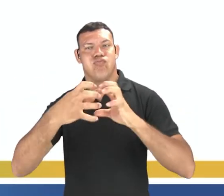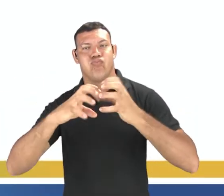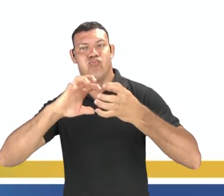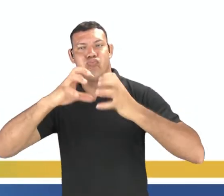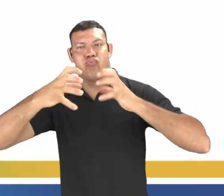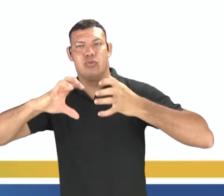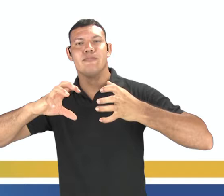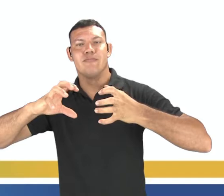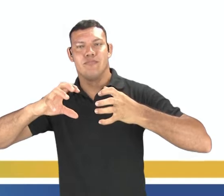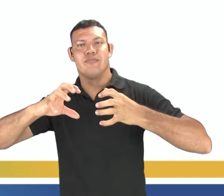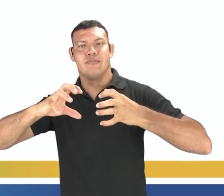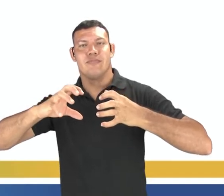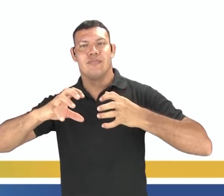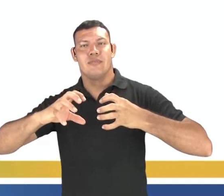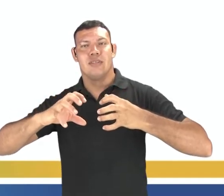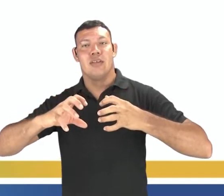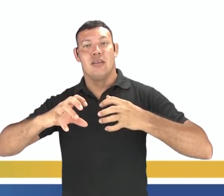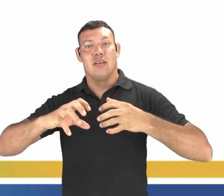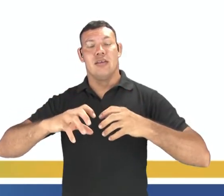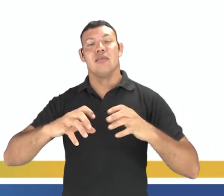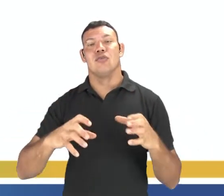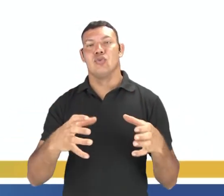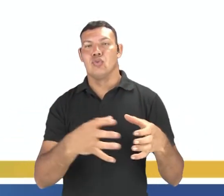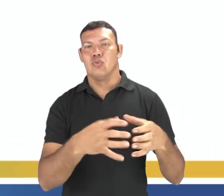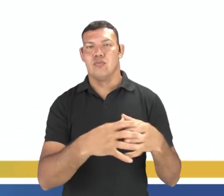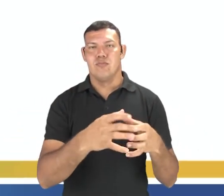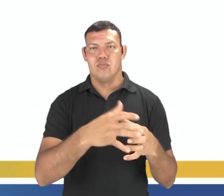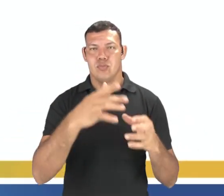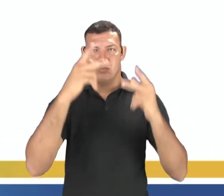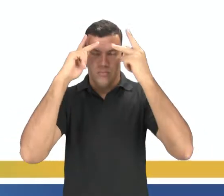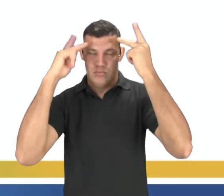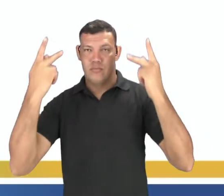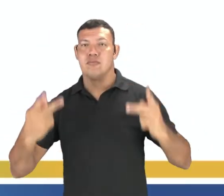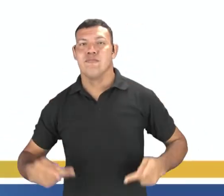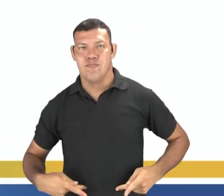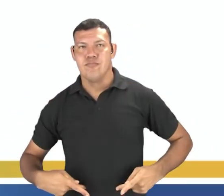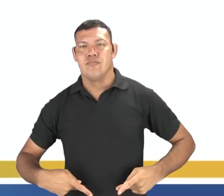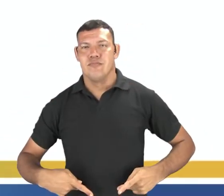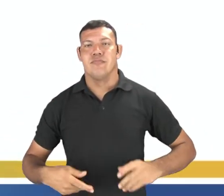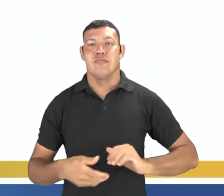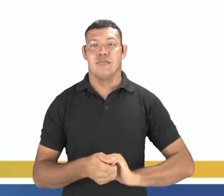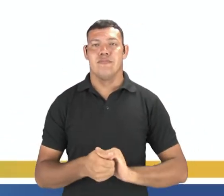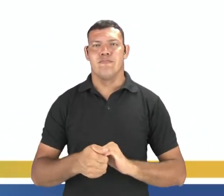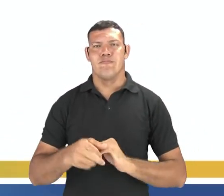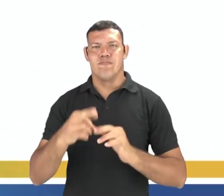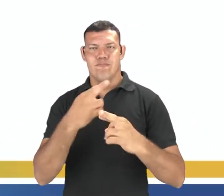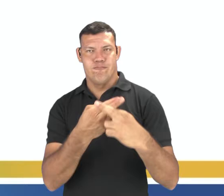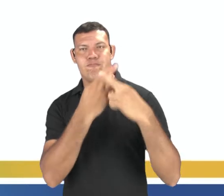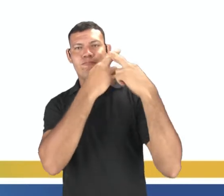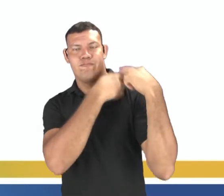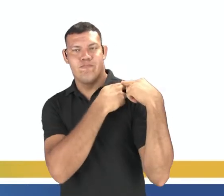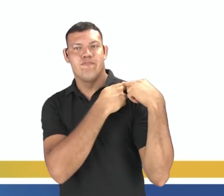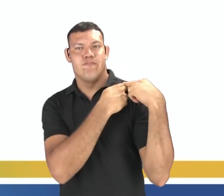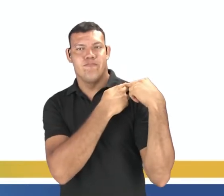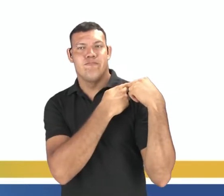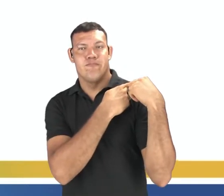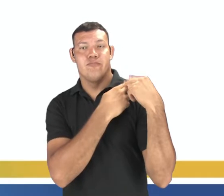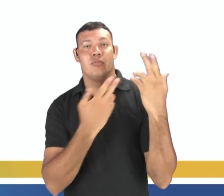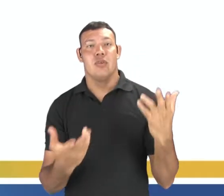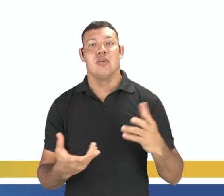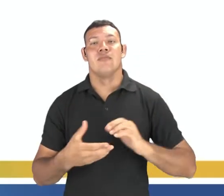espécie. Tanto no sistema genital masculino quanto o feminino são responsáveis pela produção de